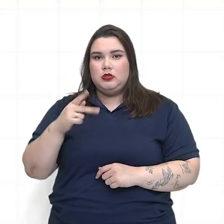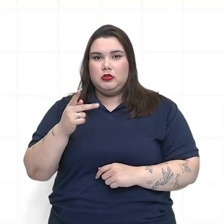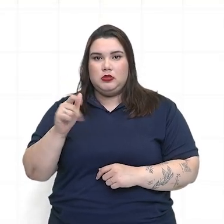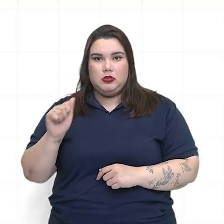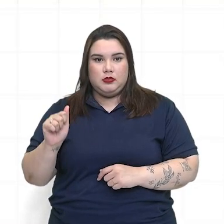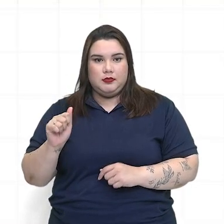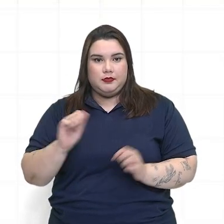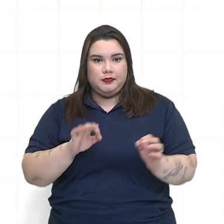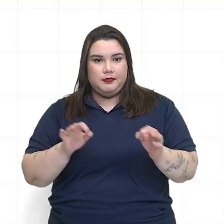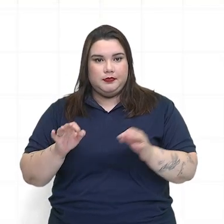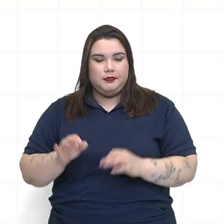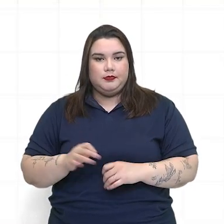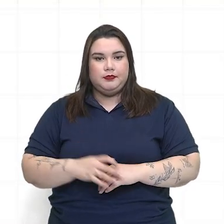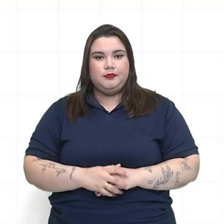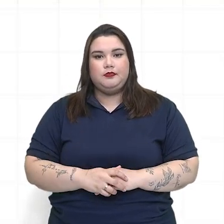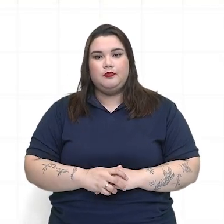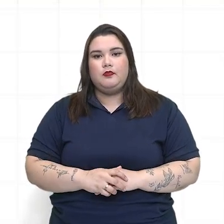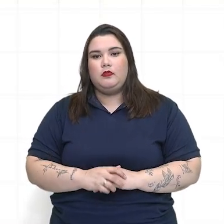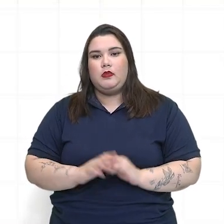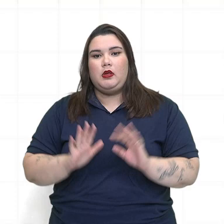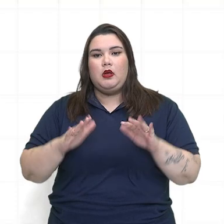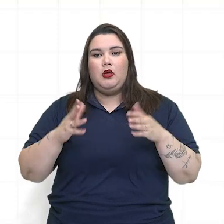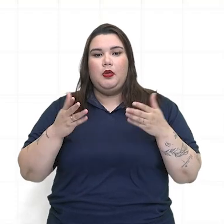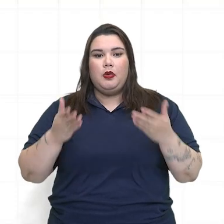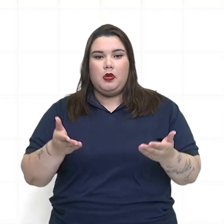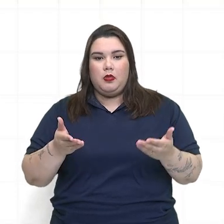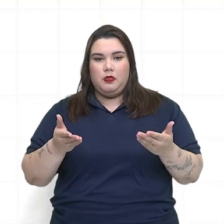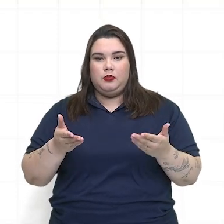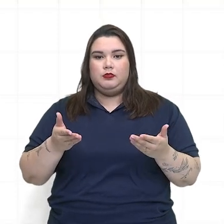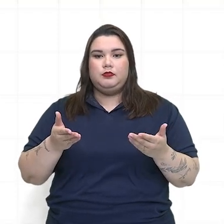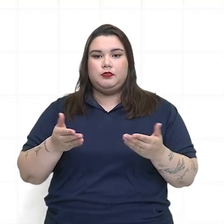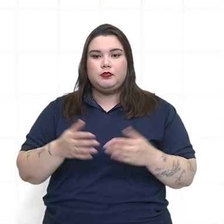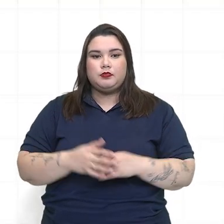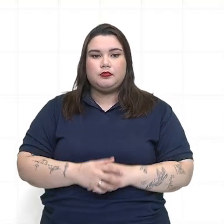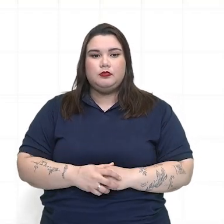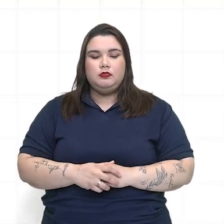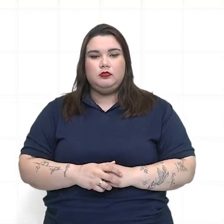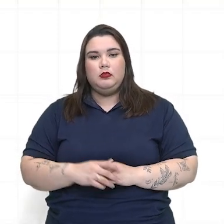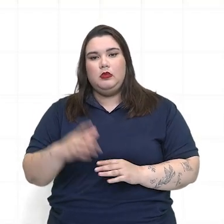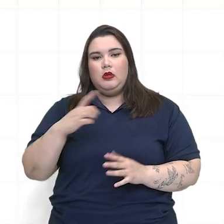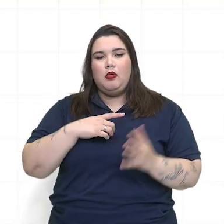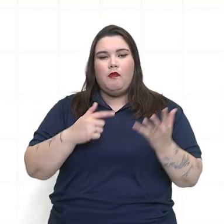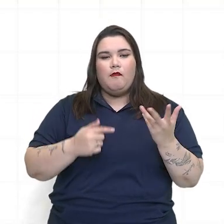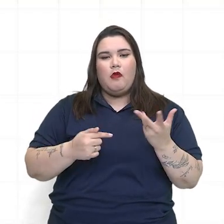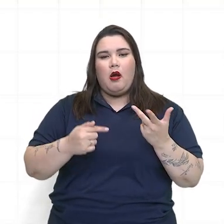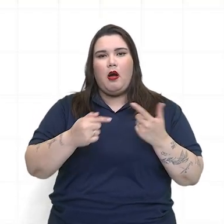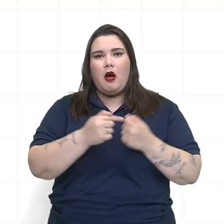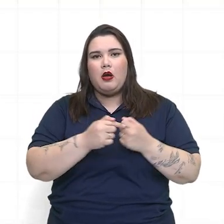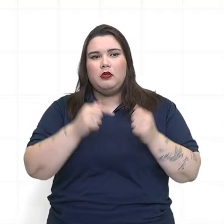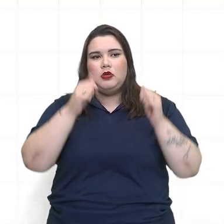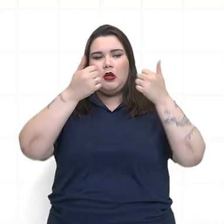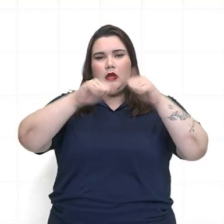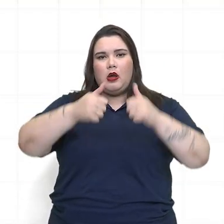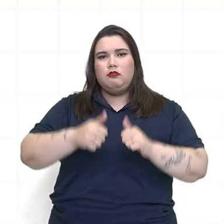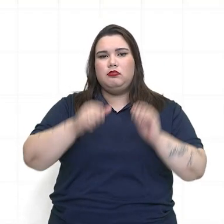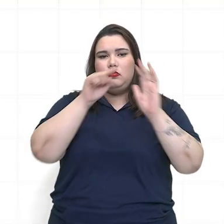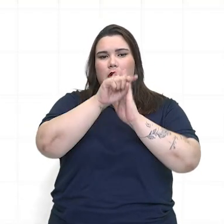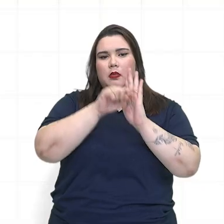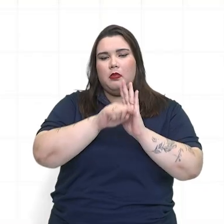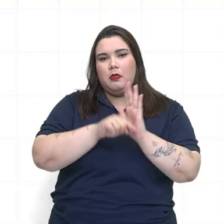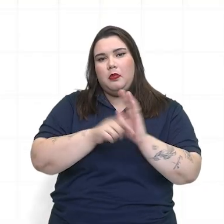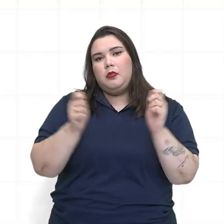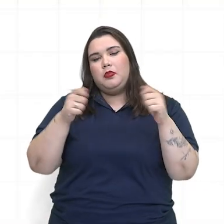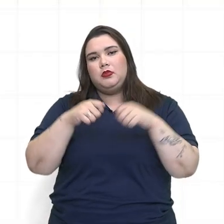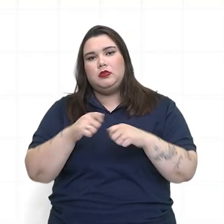Pois bem, aí, nós temos várias análises que podemos fazer em relação a